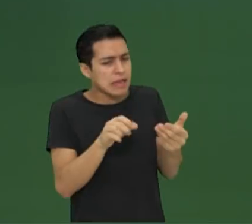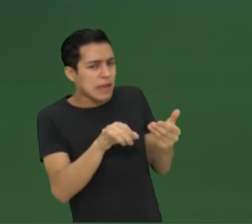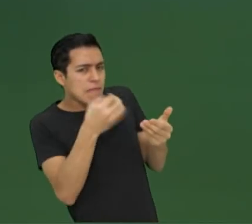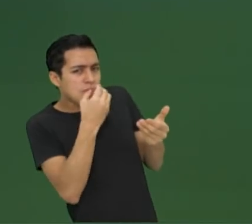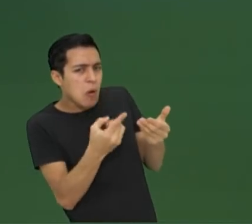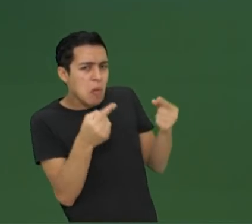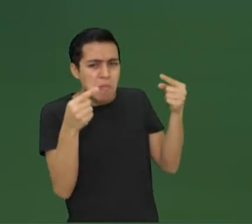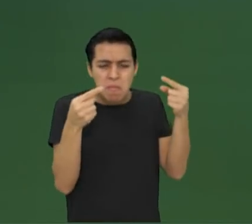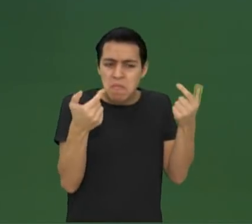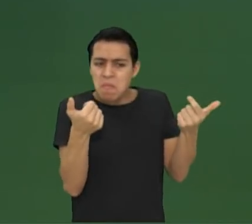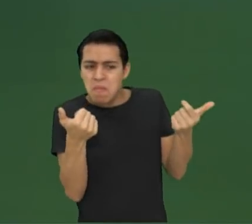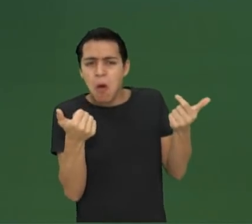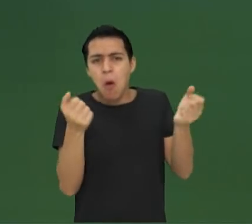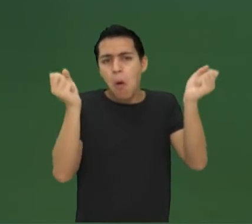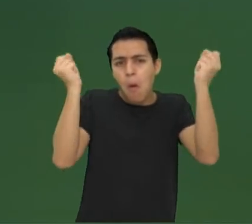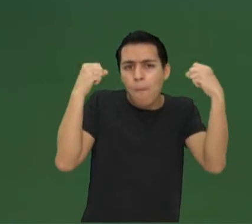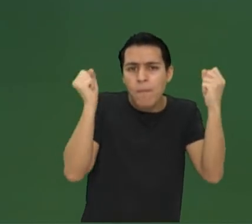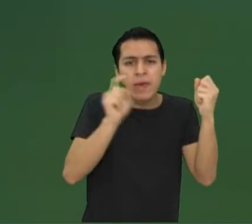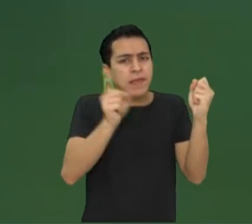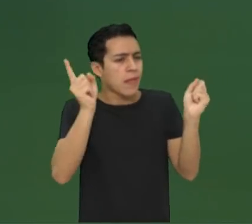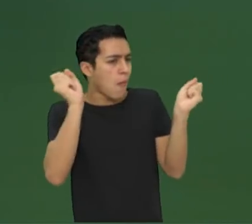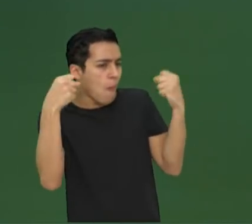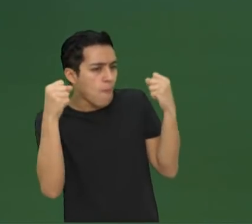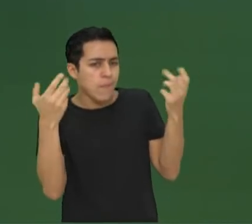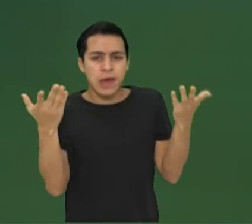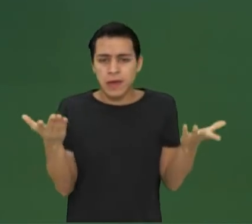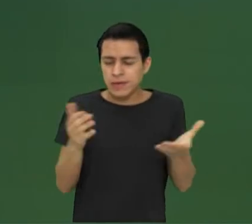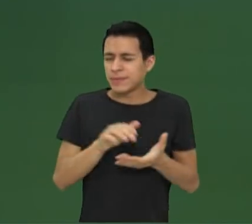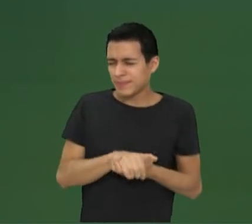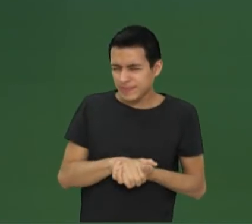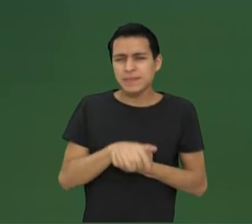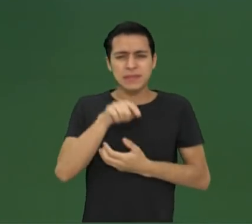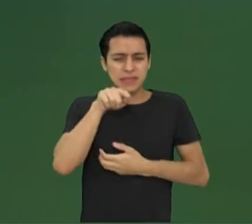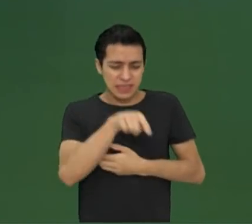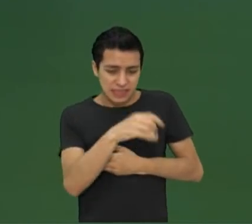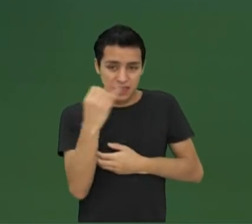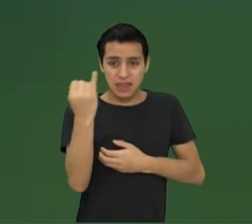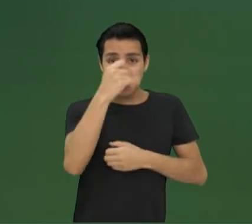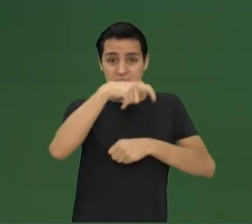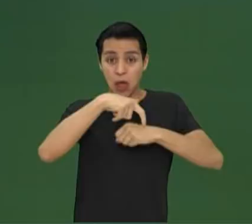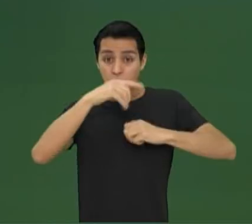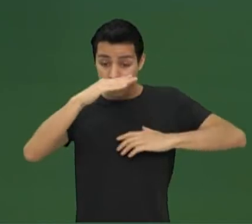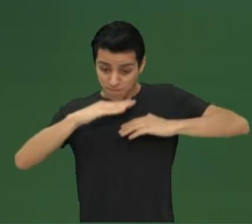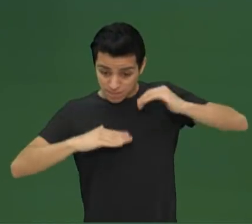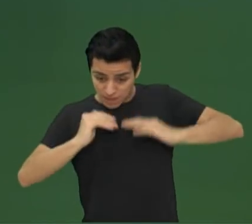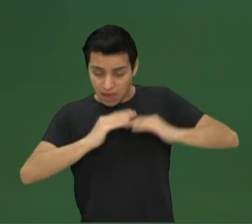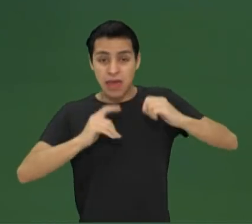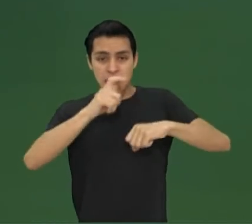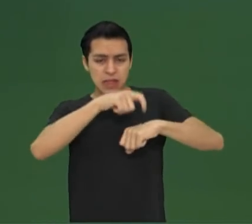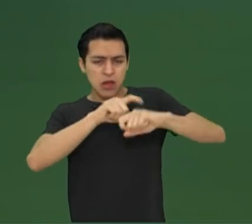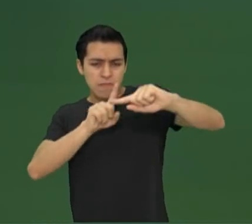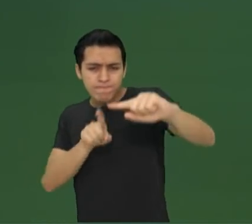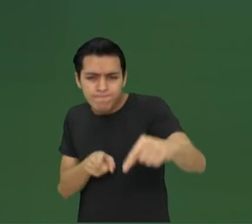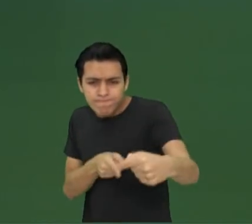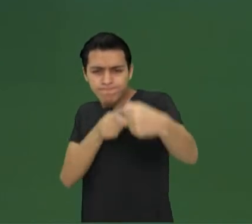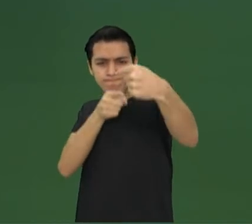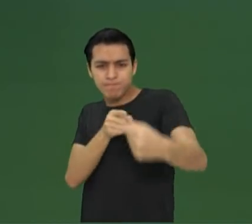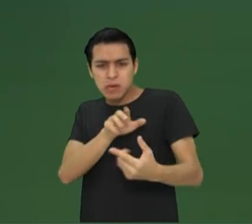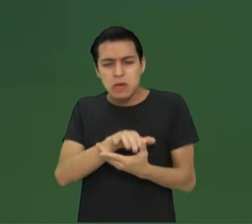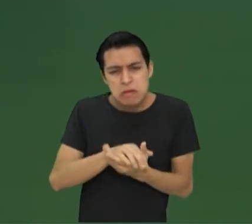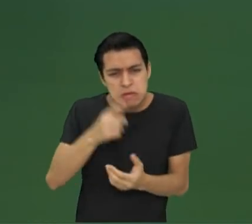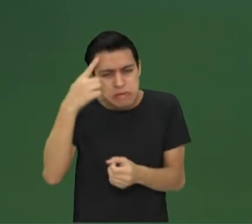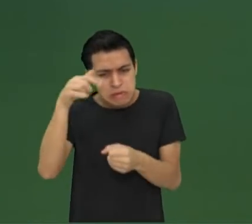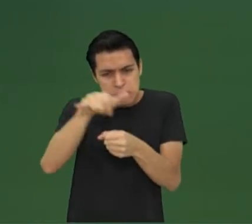pena, se não vale. Então, isso é importante para que quando a gente esteja ali na prática, esteja jogando contra um adversário,